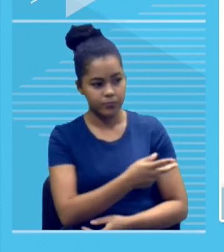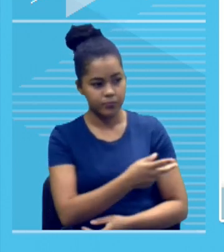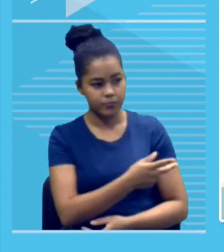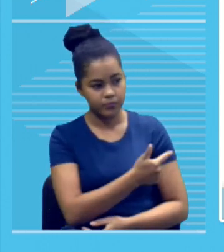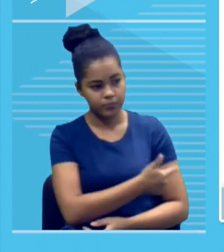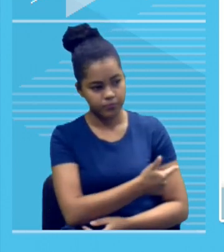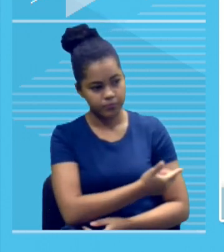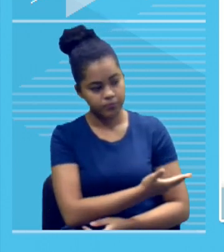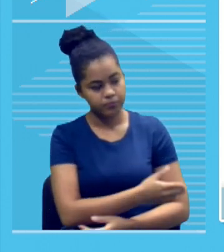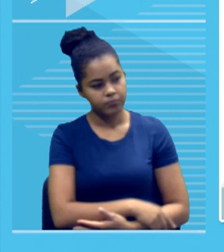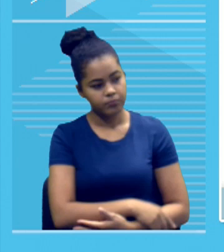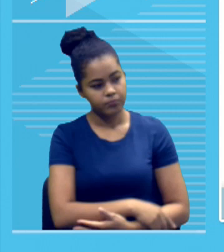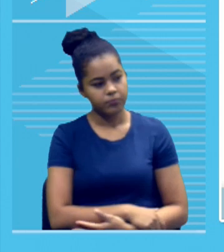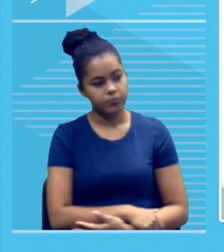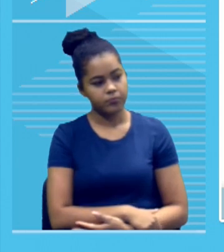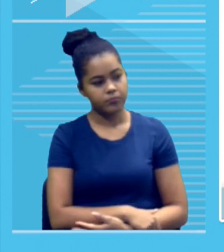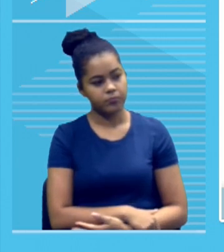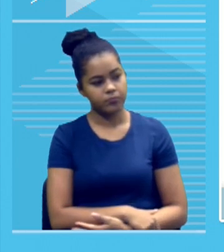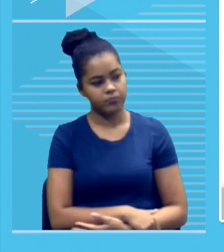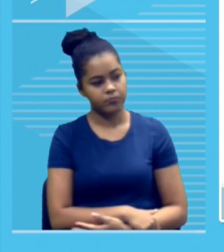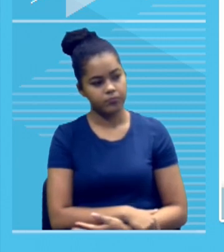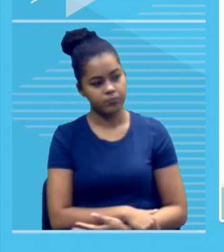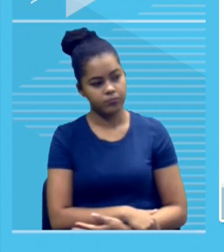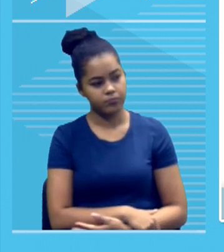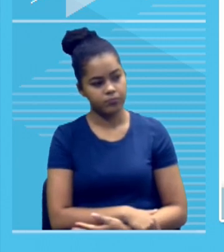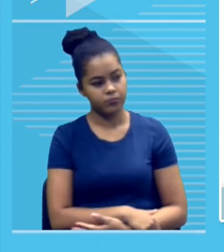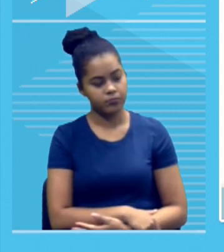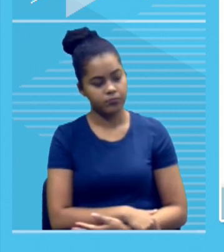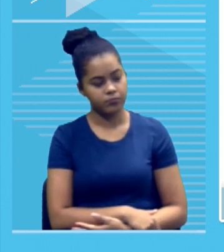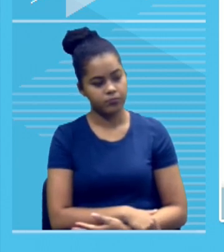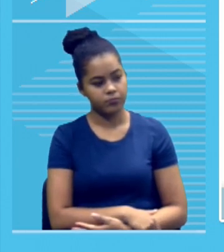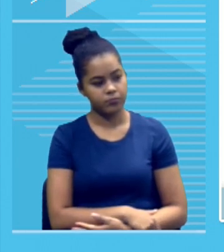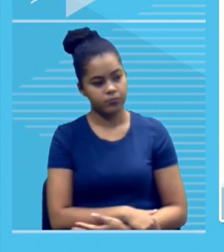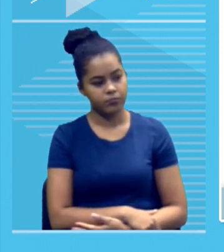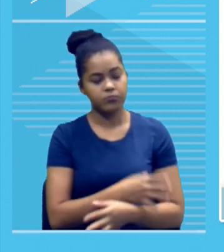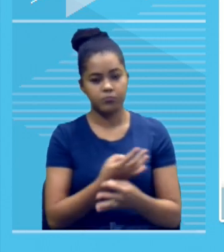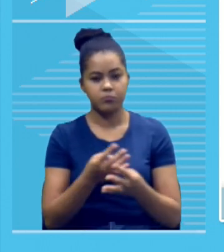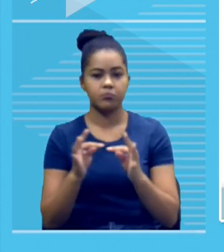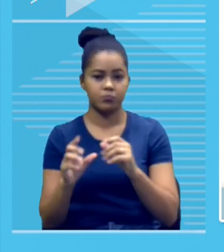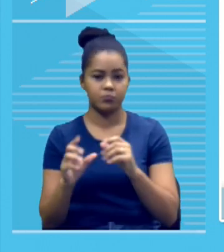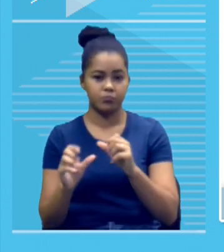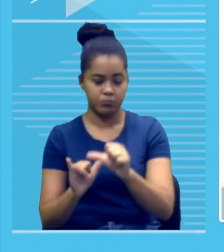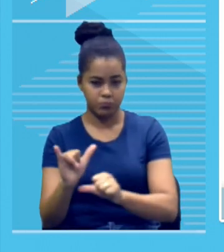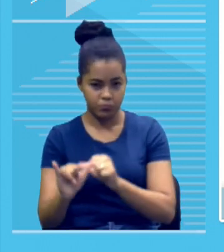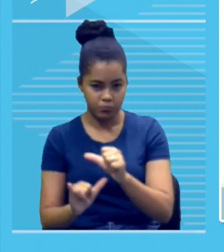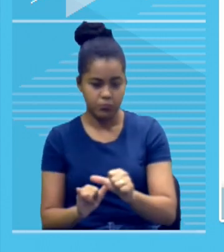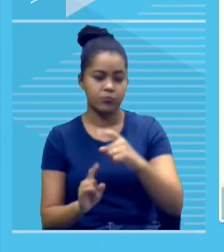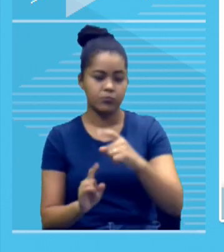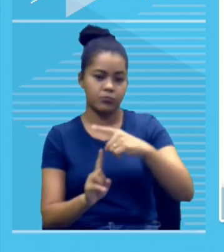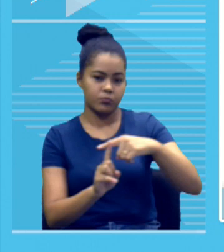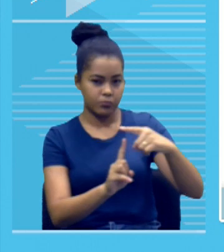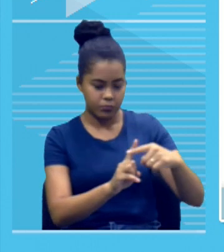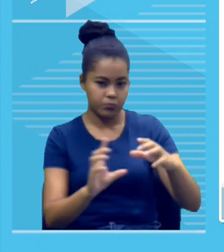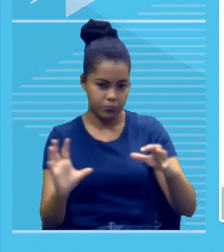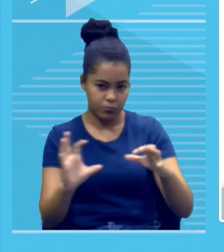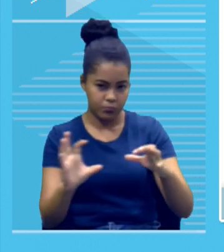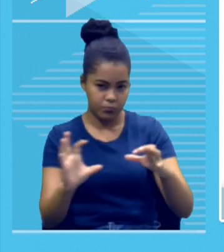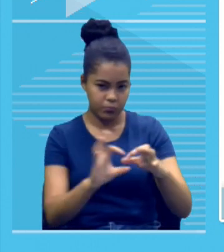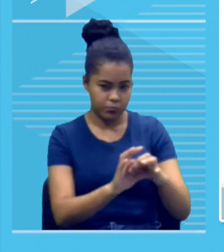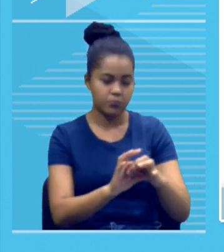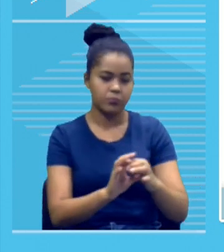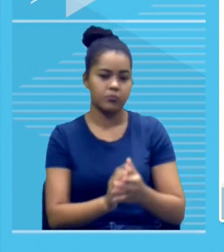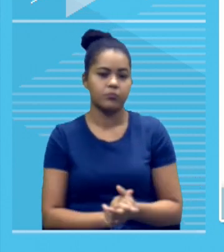O2 produz gás carbônico. Certo? Então você tem uma reação de adição em compostos inorgânicos.